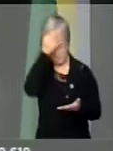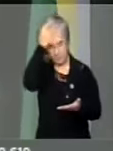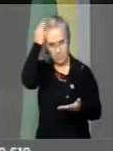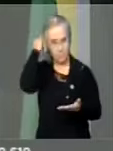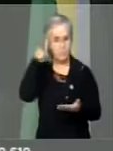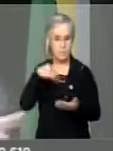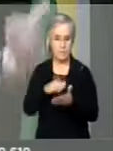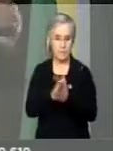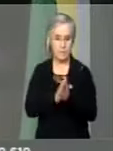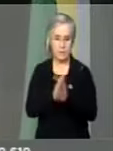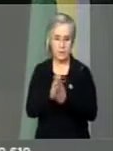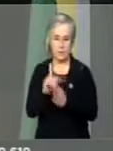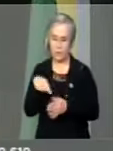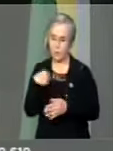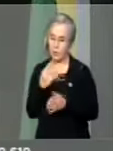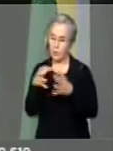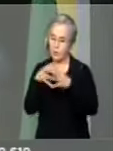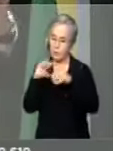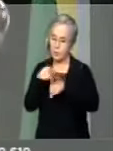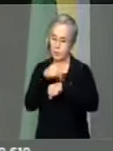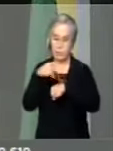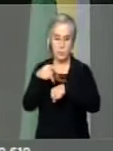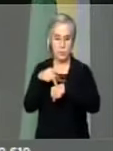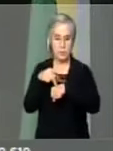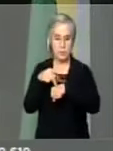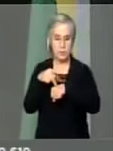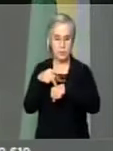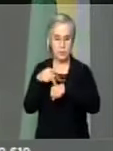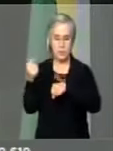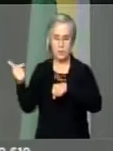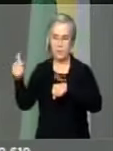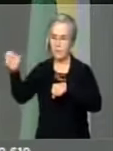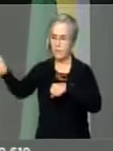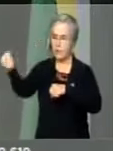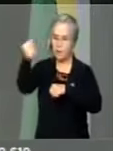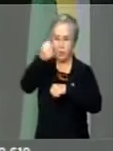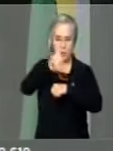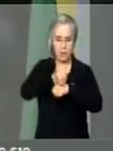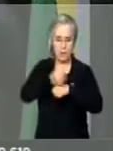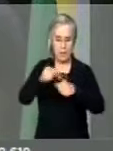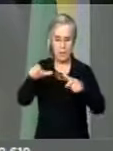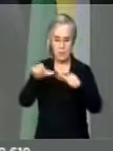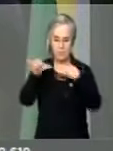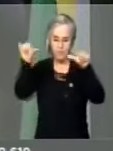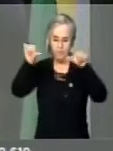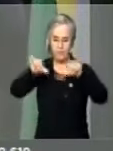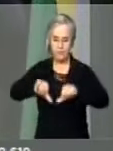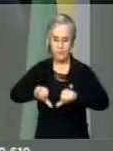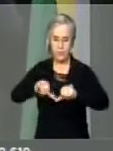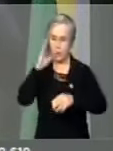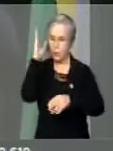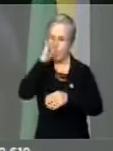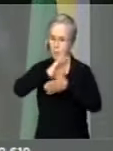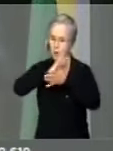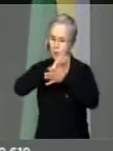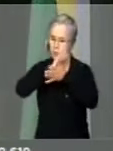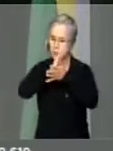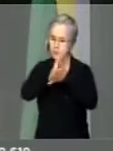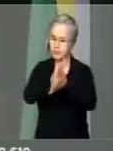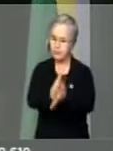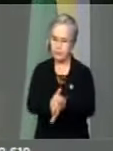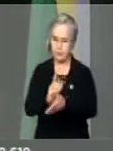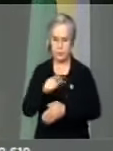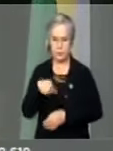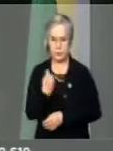quero entrar nesse mérito, mas somos uma nação que foi colocada numa grande depressão. O mal pesou a sua mão sobre